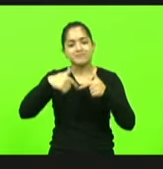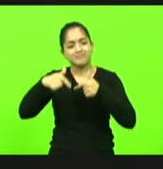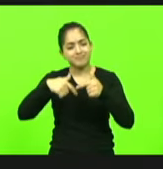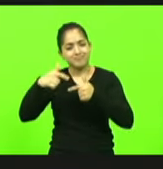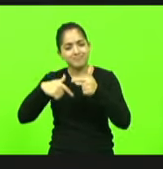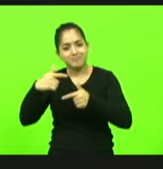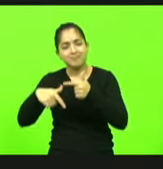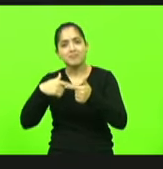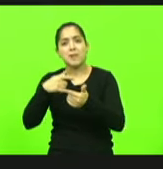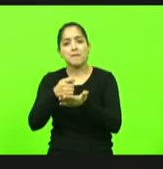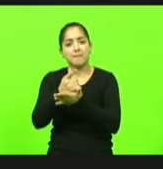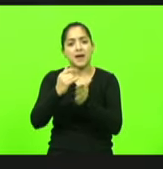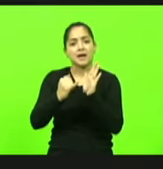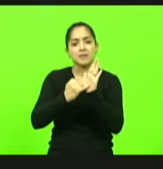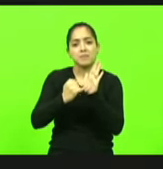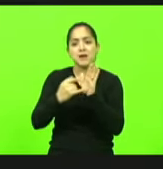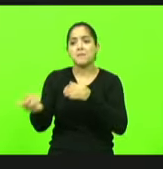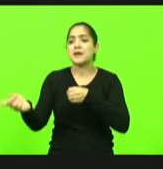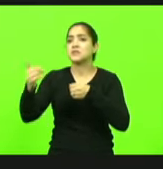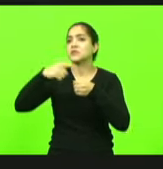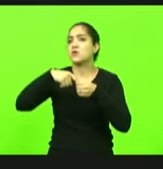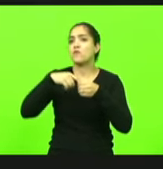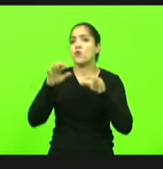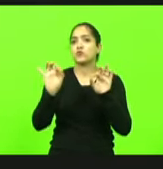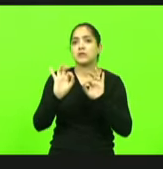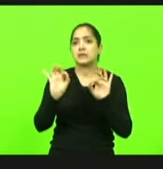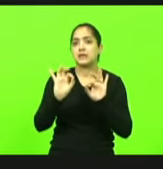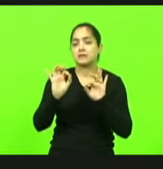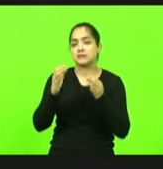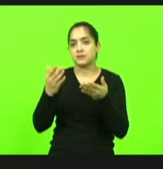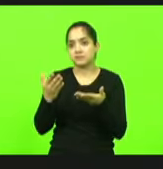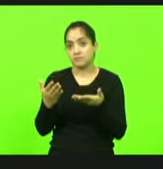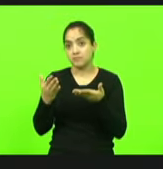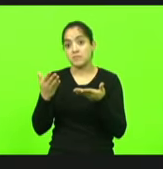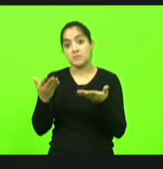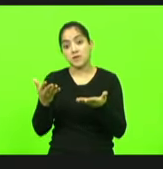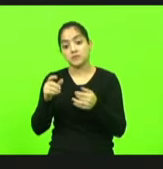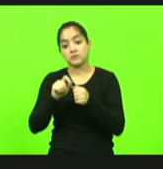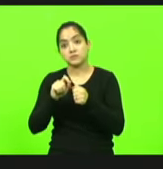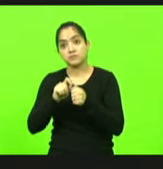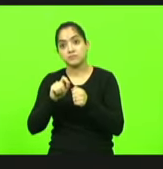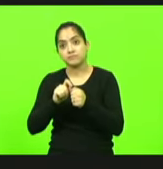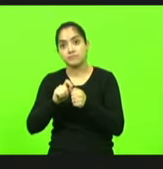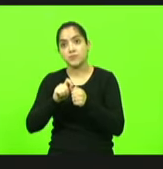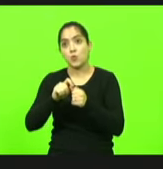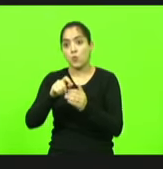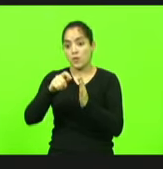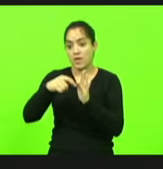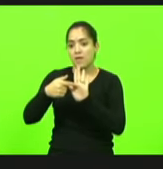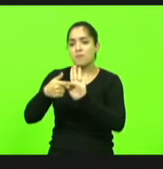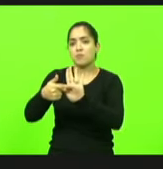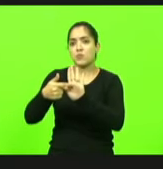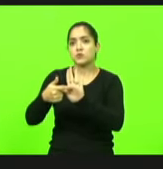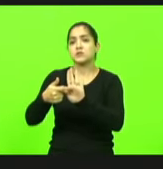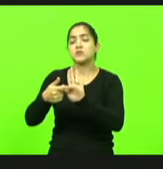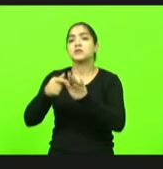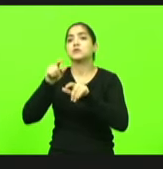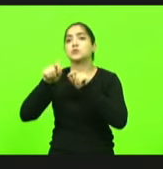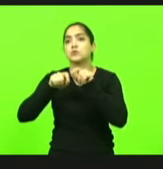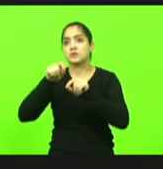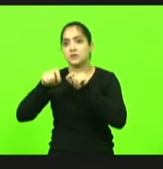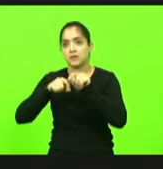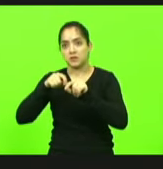em impostos e não volta para cá. Agora, o que nós estamos fazendo aqui é mandar uma sinalização que, na minha opinião, e respeito